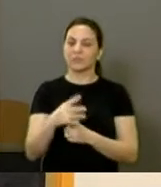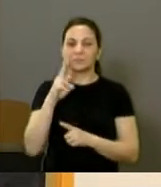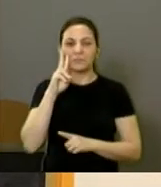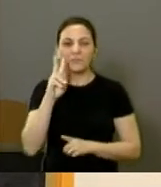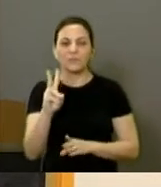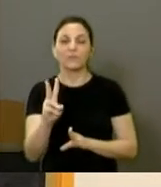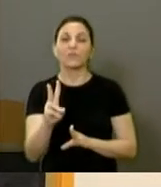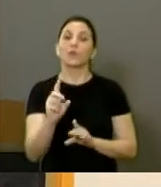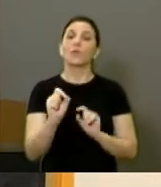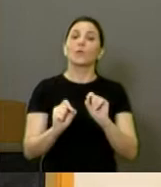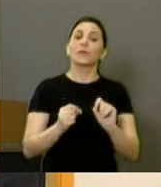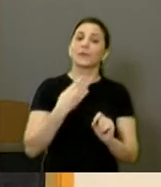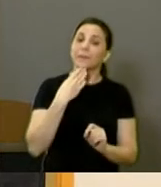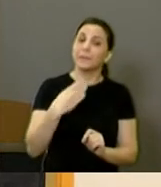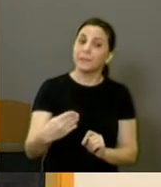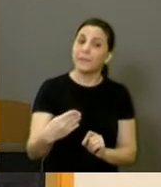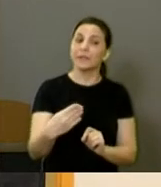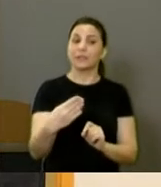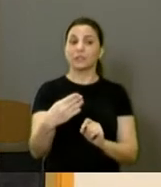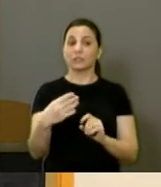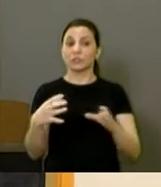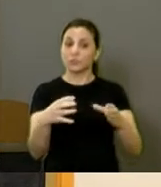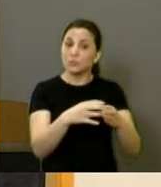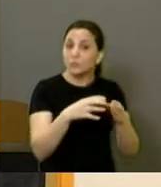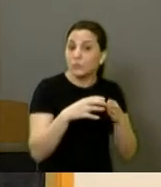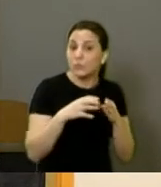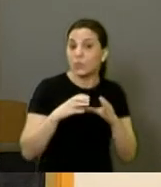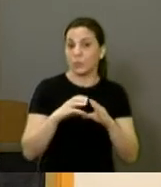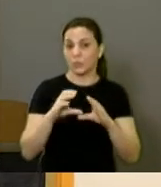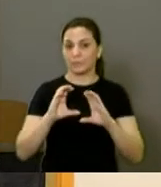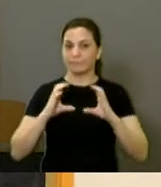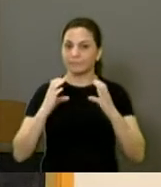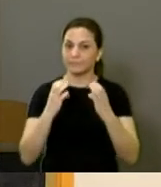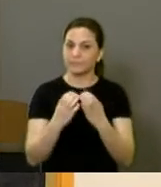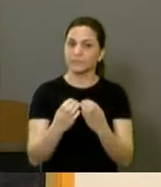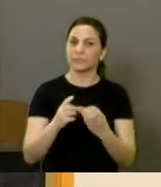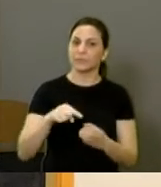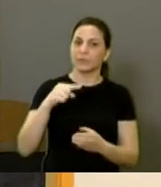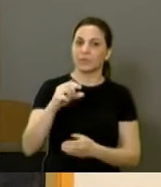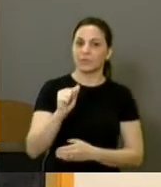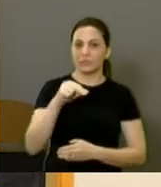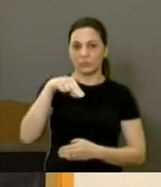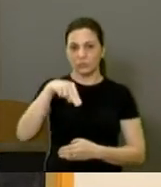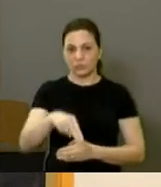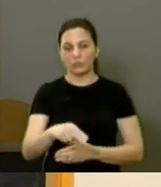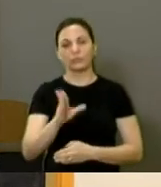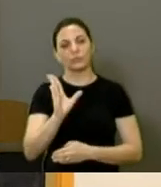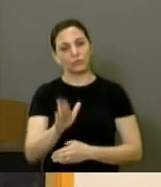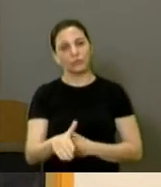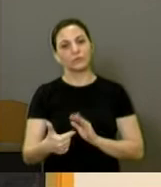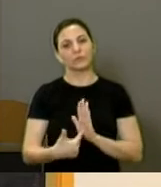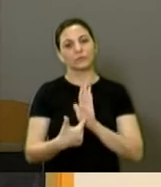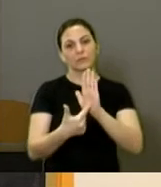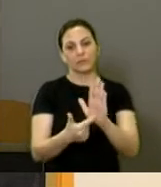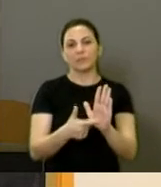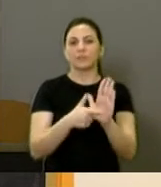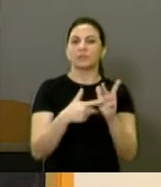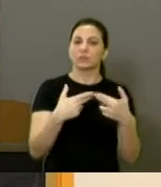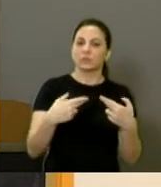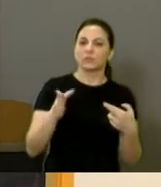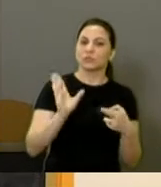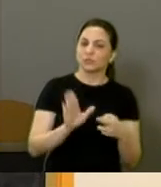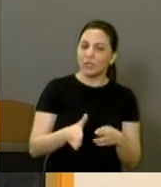a reivindicação da comunidade. O Adilson logo mais vai falar, e ele vai falar um pouco já das questões que já